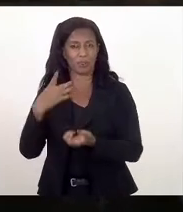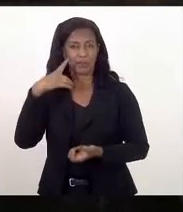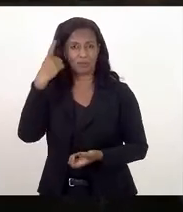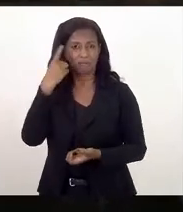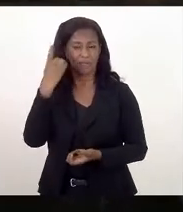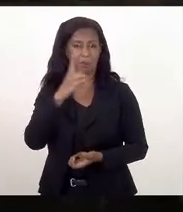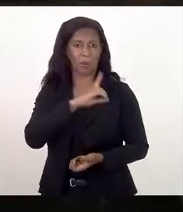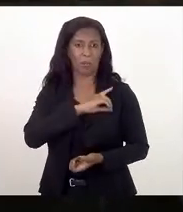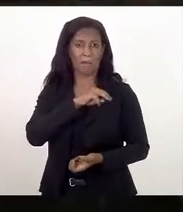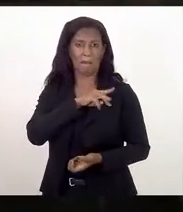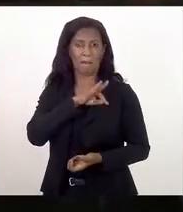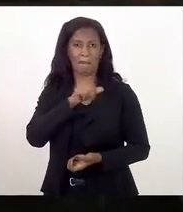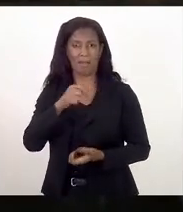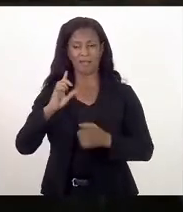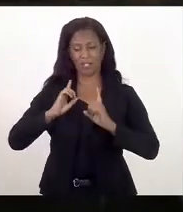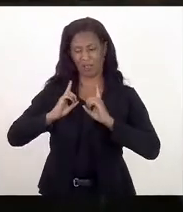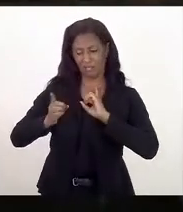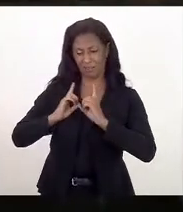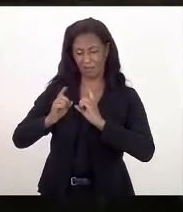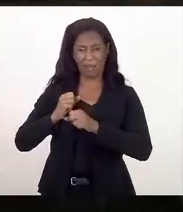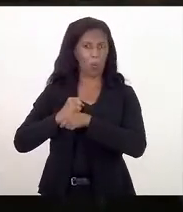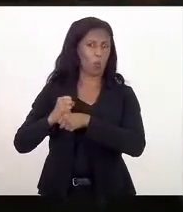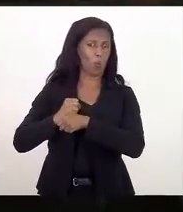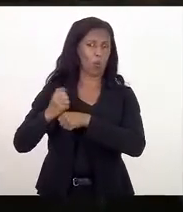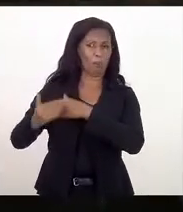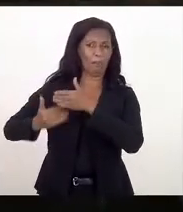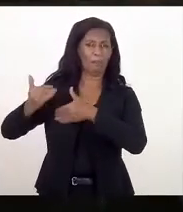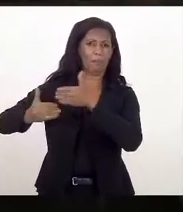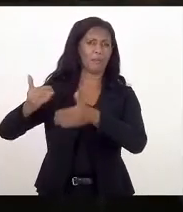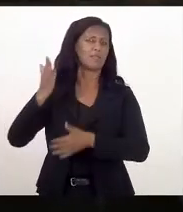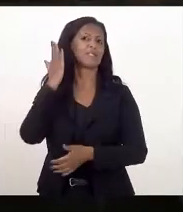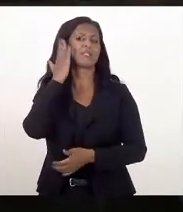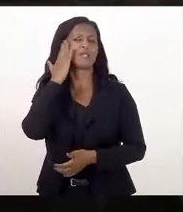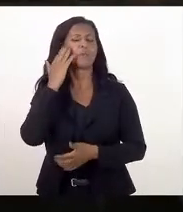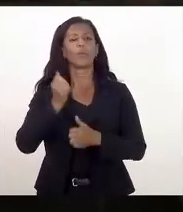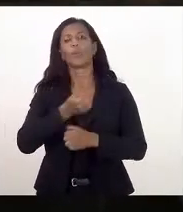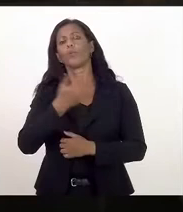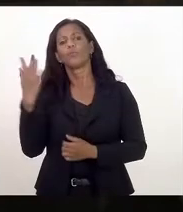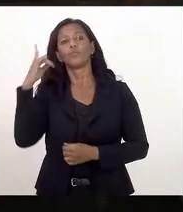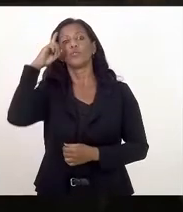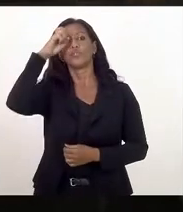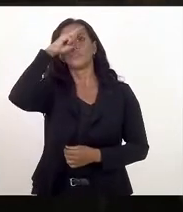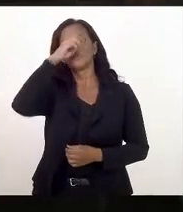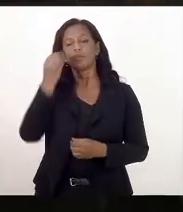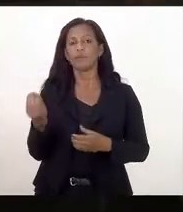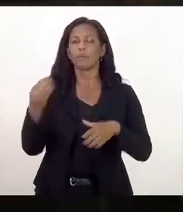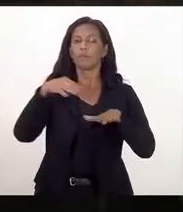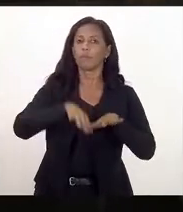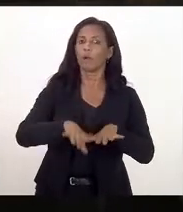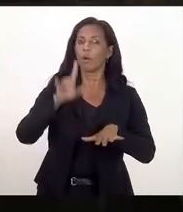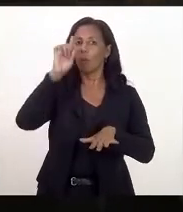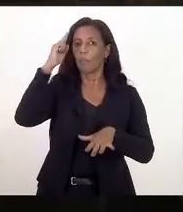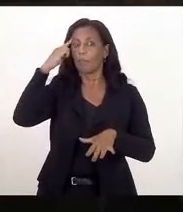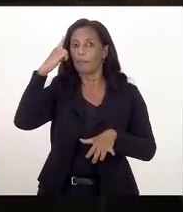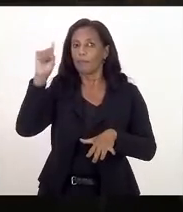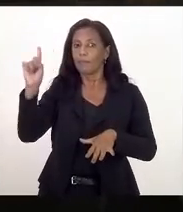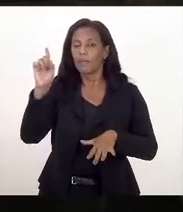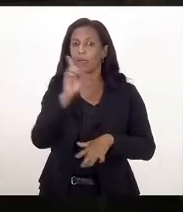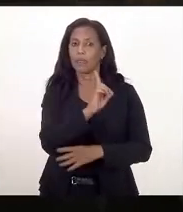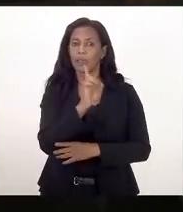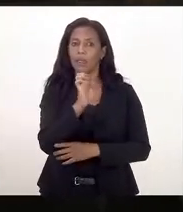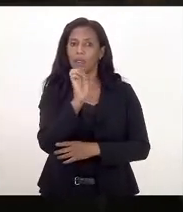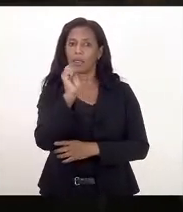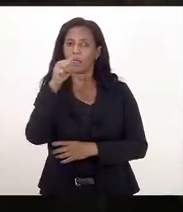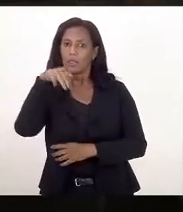Rocha, que já faz esse debate aqui na Casa há muitos anos, sabe o quanto é difícil a gente implementar uma ideia de uma DEAN